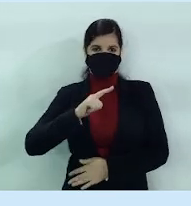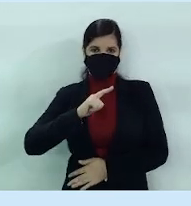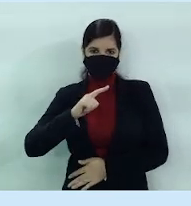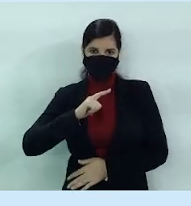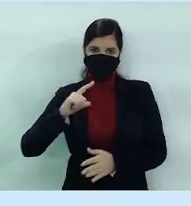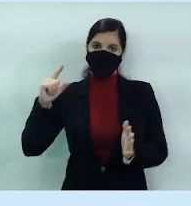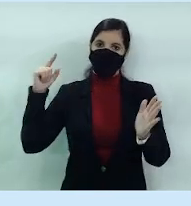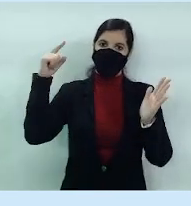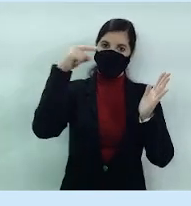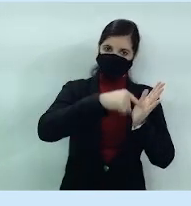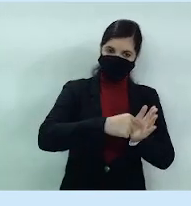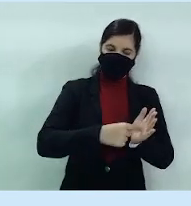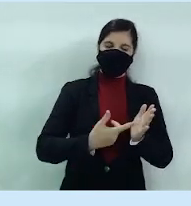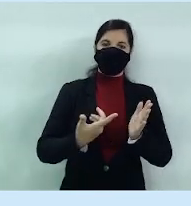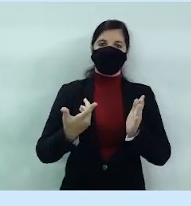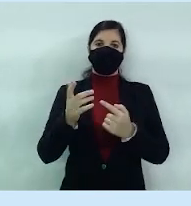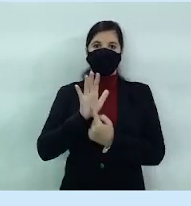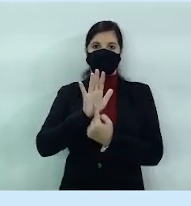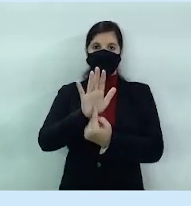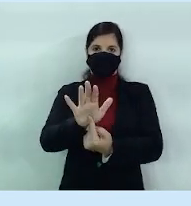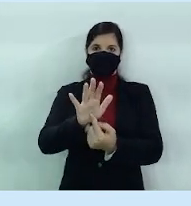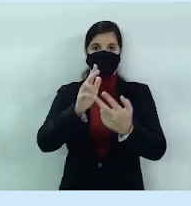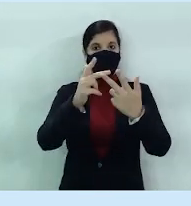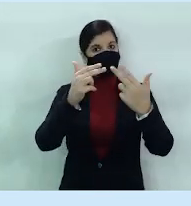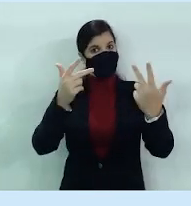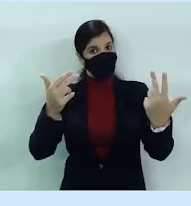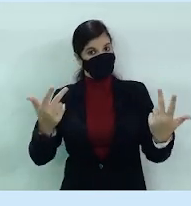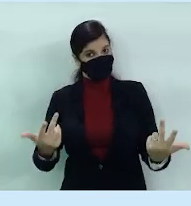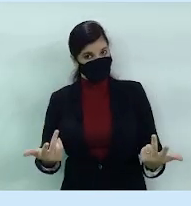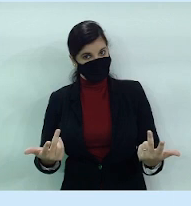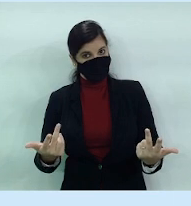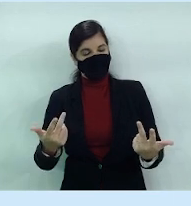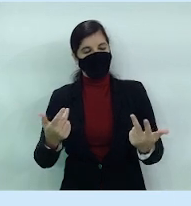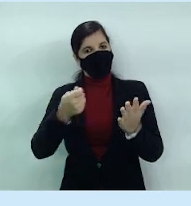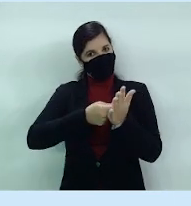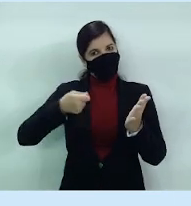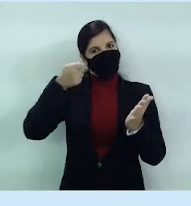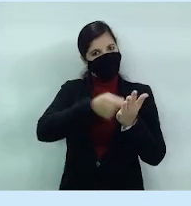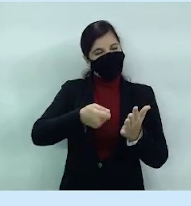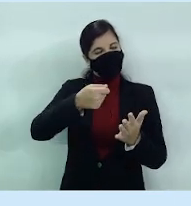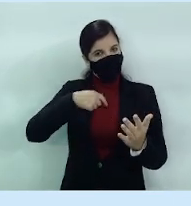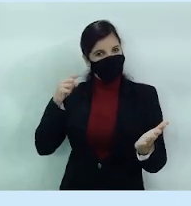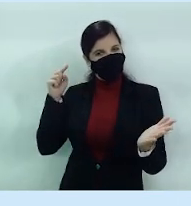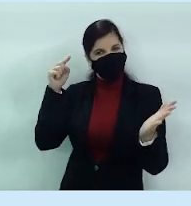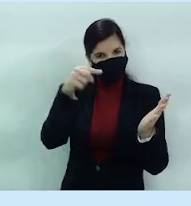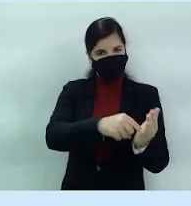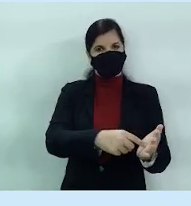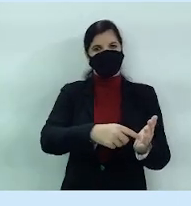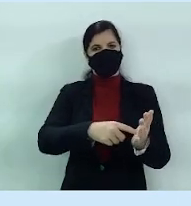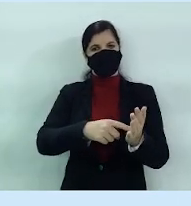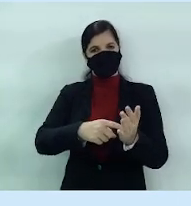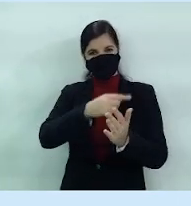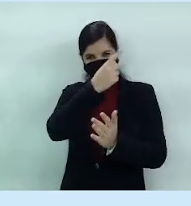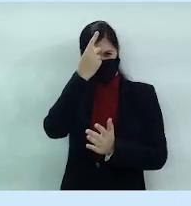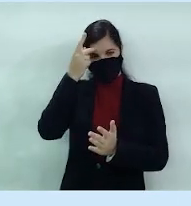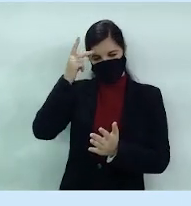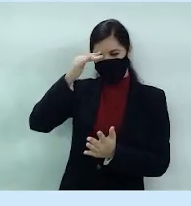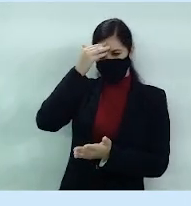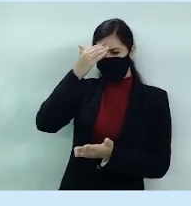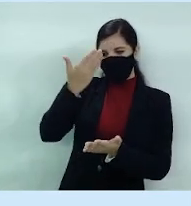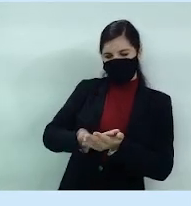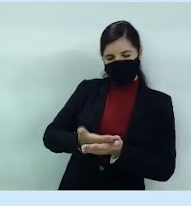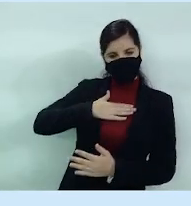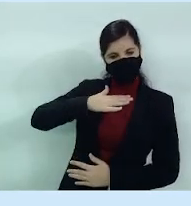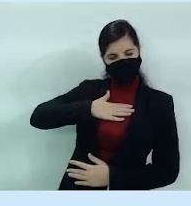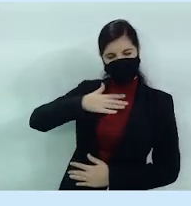essa função de apresentar algo e defender o nosso objetivo, tentar convencer o outro